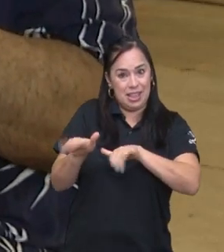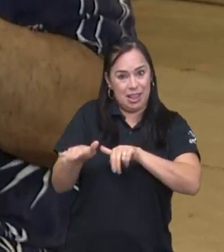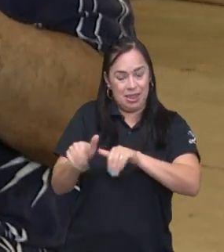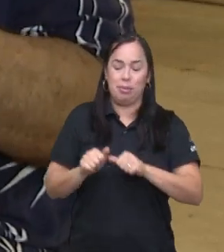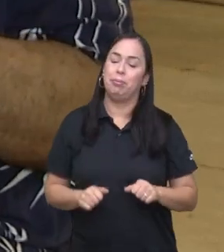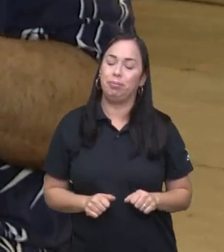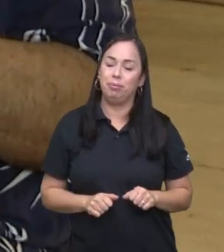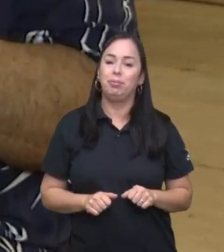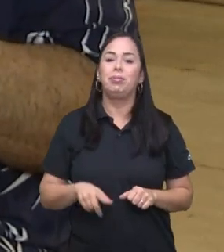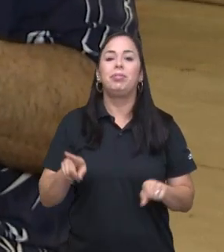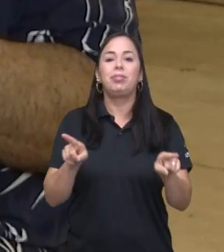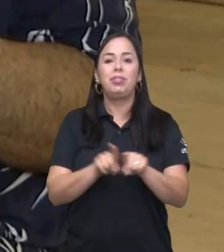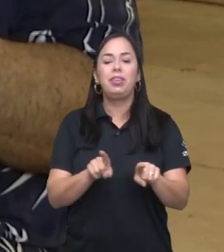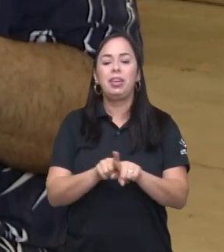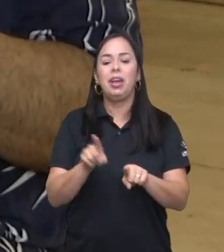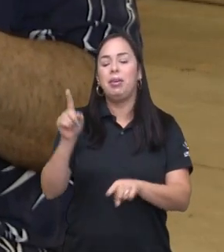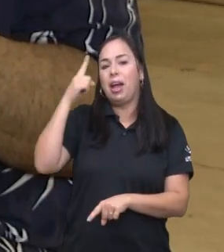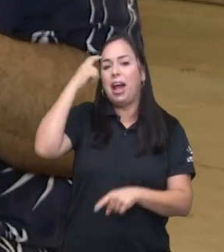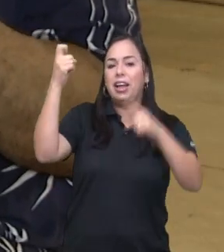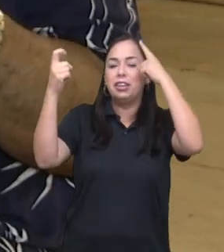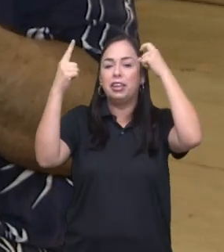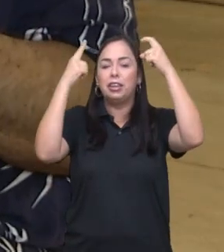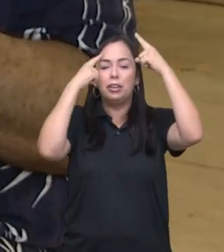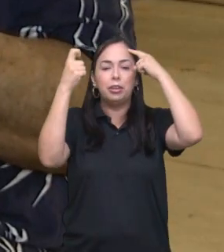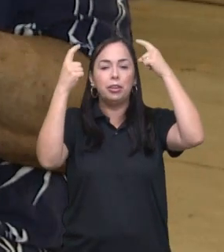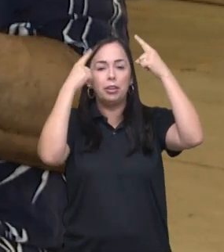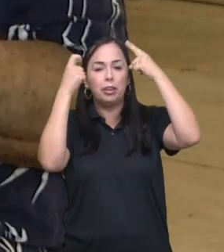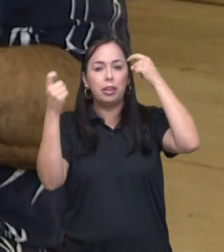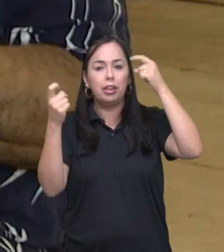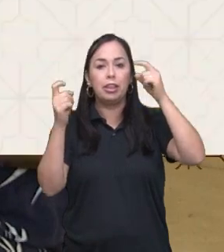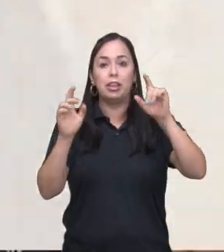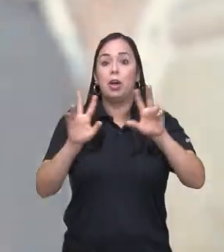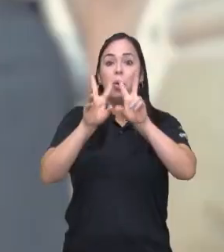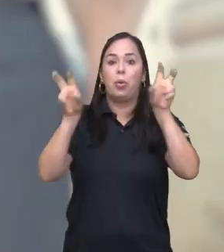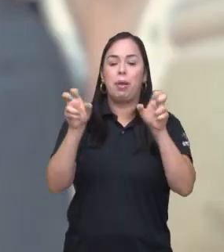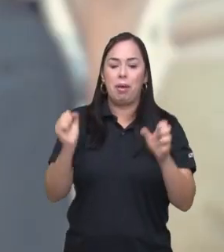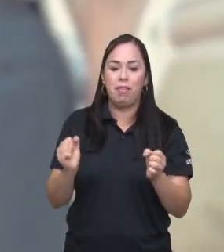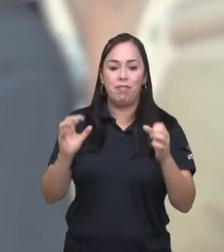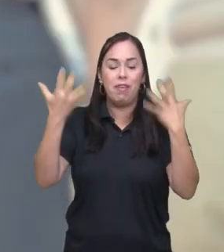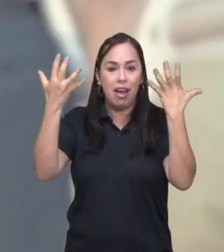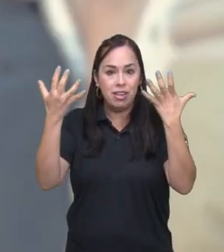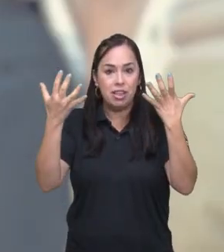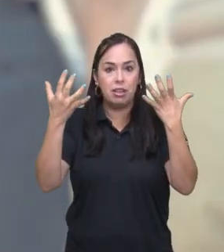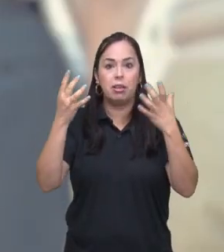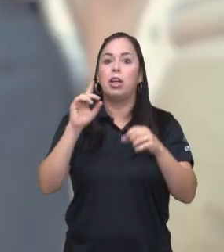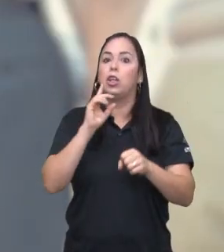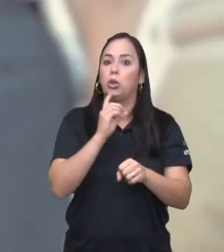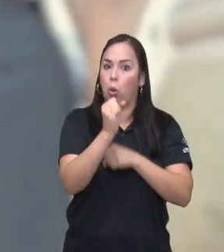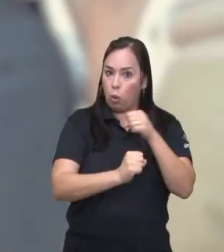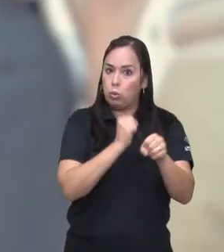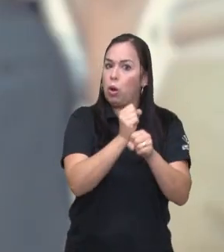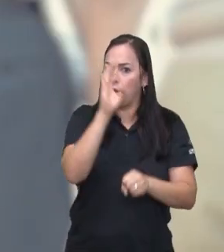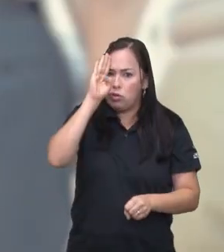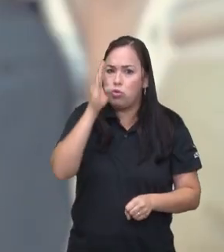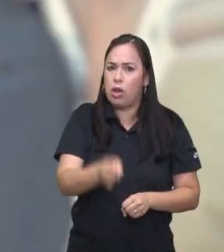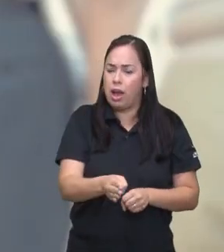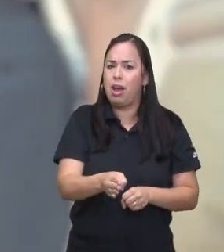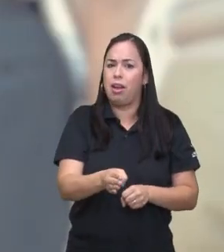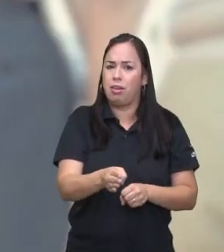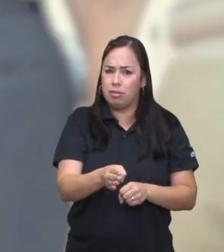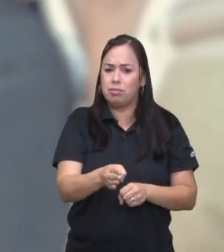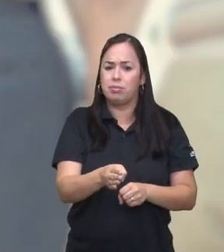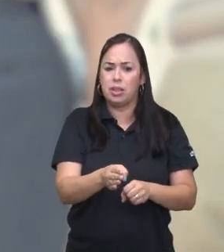ideia de algumas pessoas discutindo a questão da festa, que ela começou a ter todo ano, o churrasco, eu acho que foram os 2